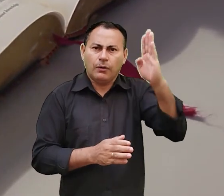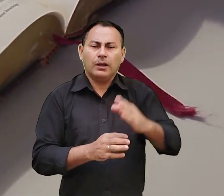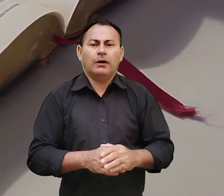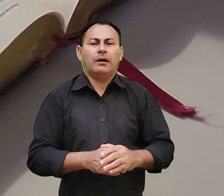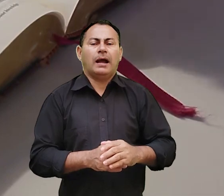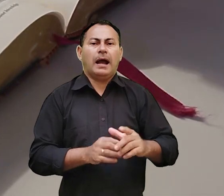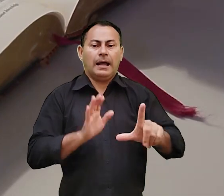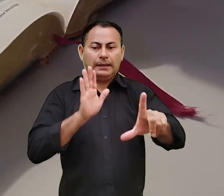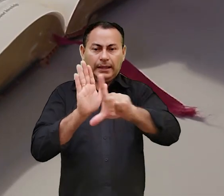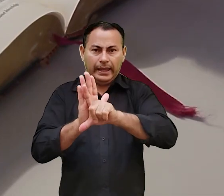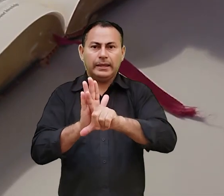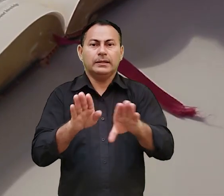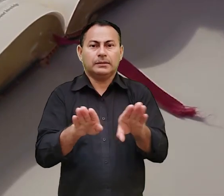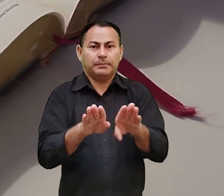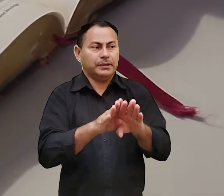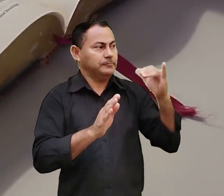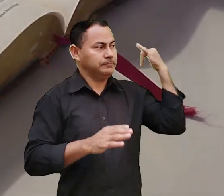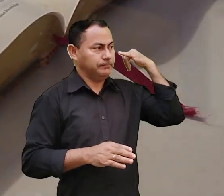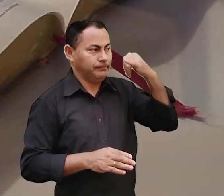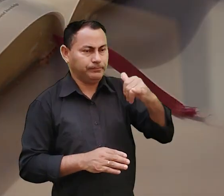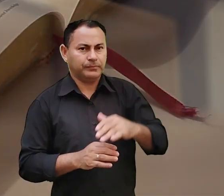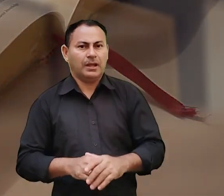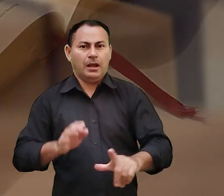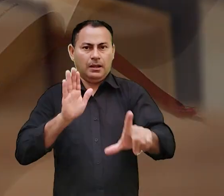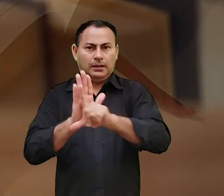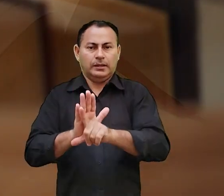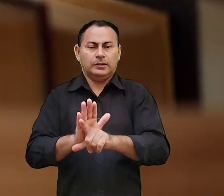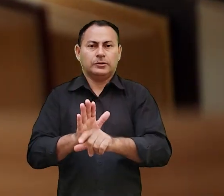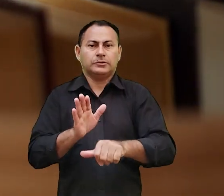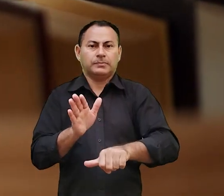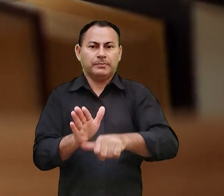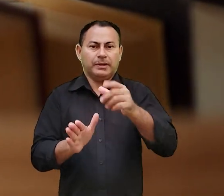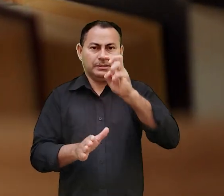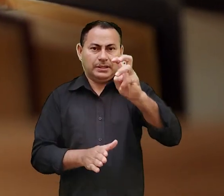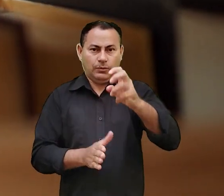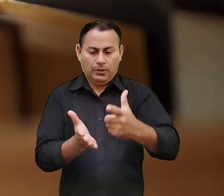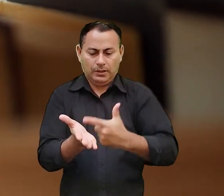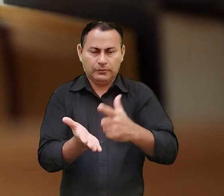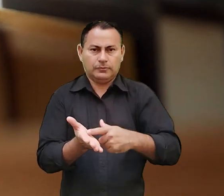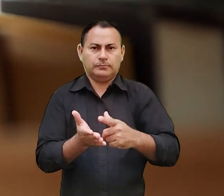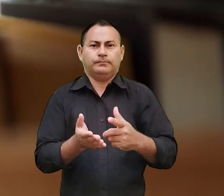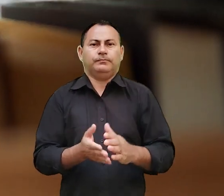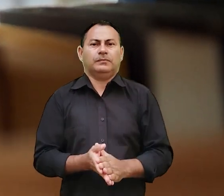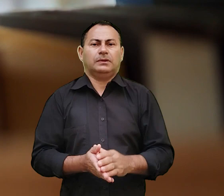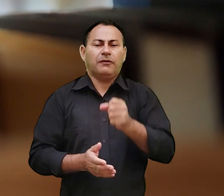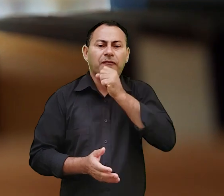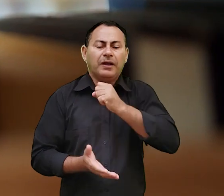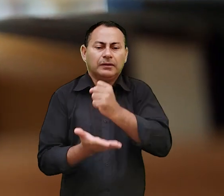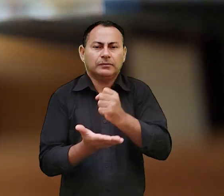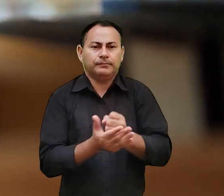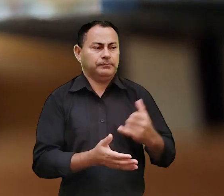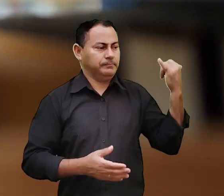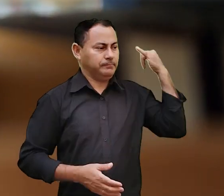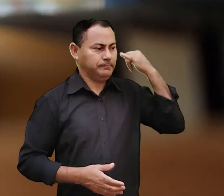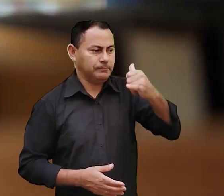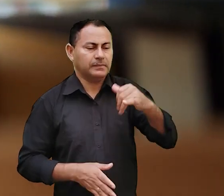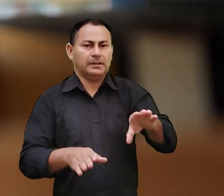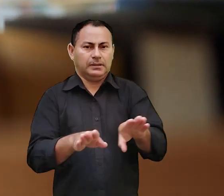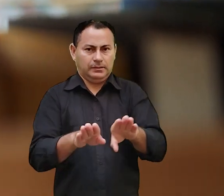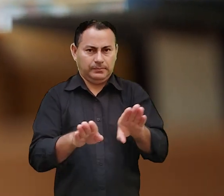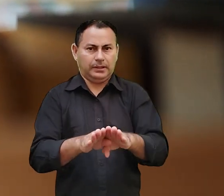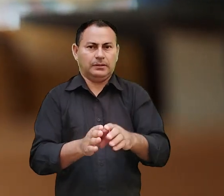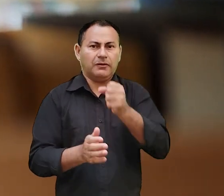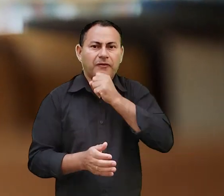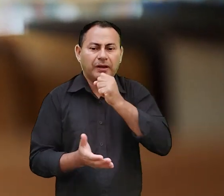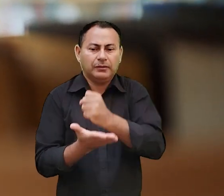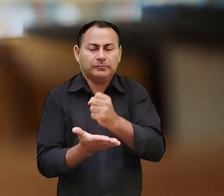e os profetas. A lei refere-se aos 5 primeiros livros do Velho Testamento, e os profetas são esses livros do Velho Testamento que começamos a